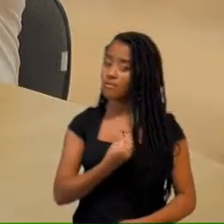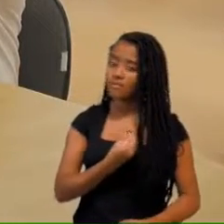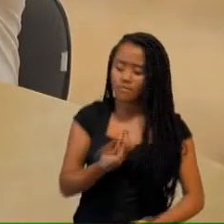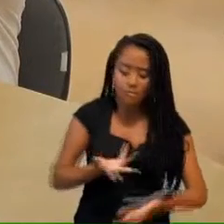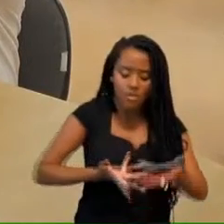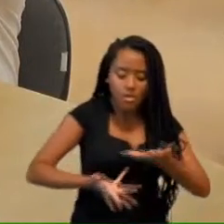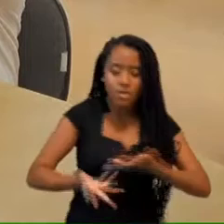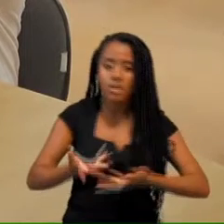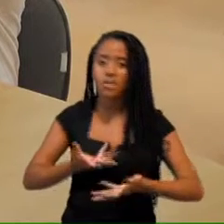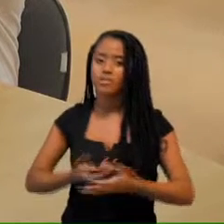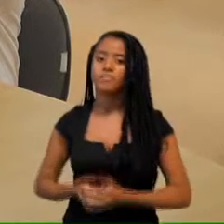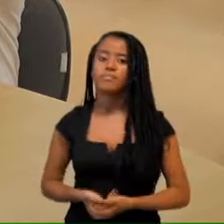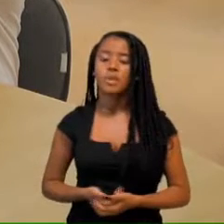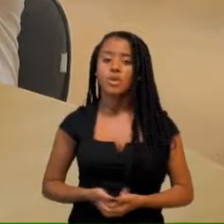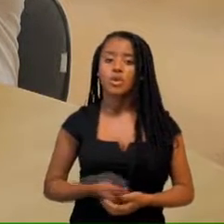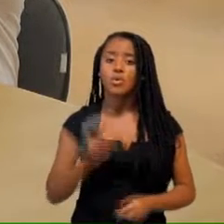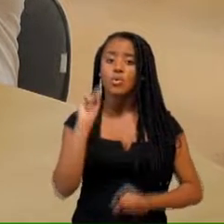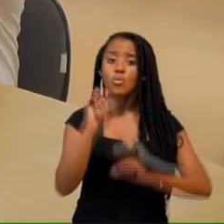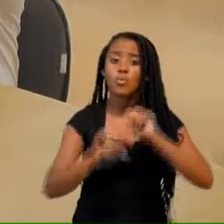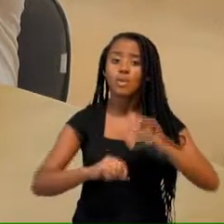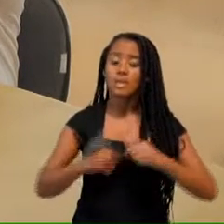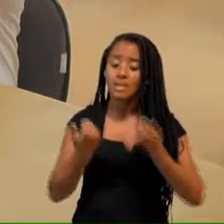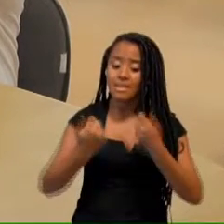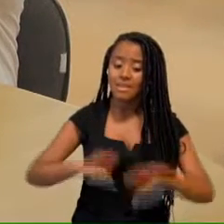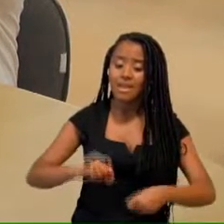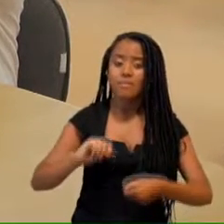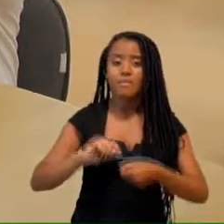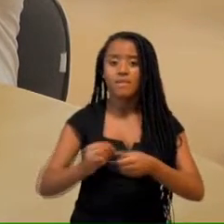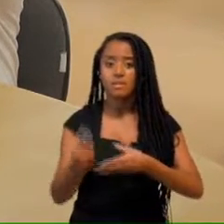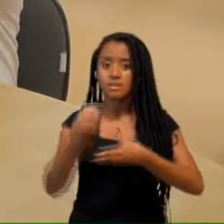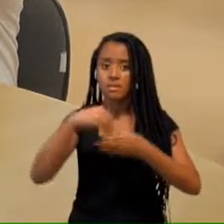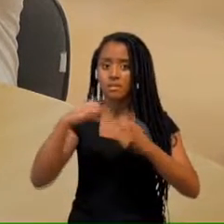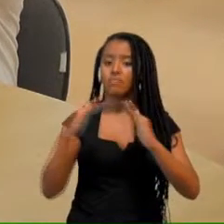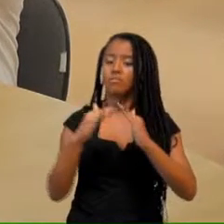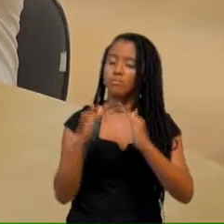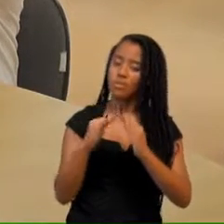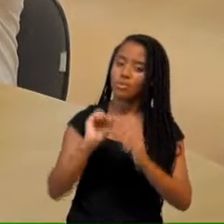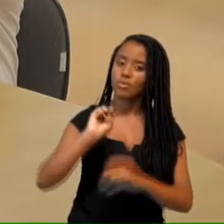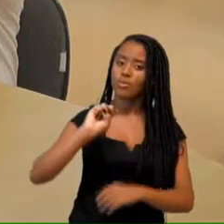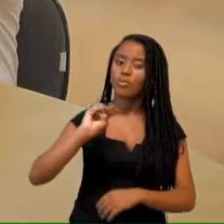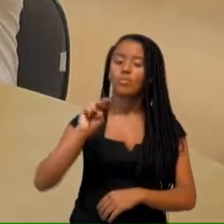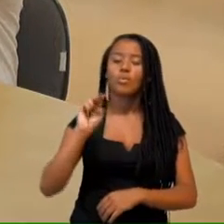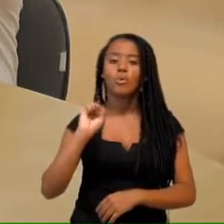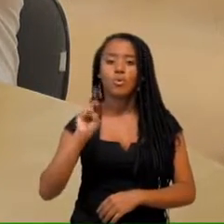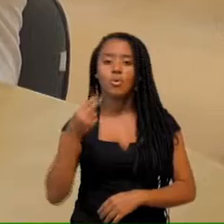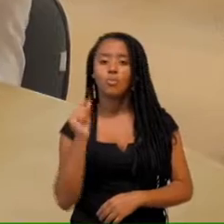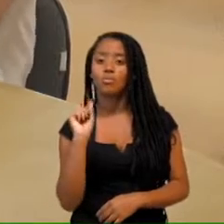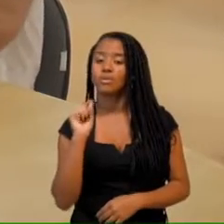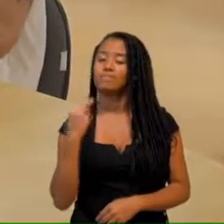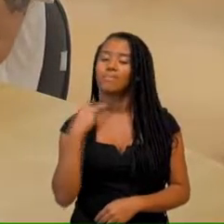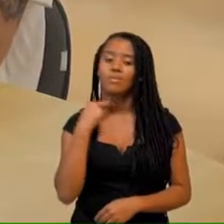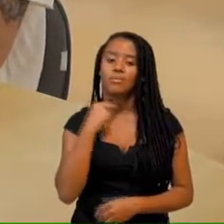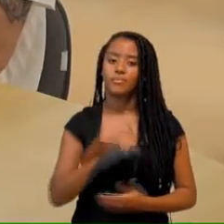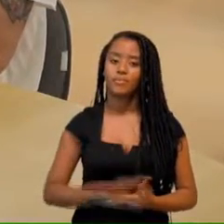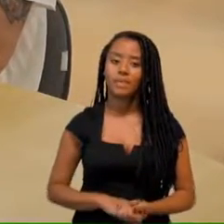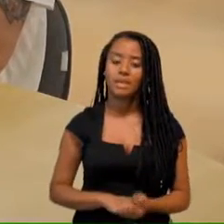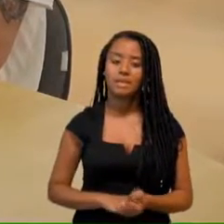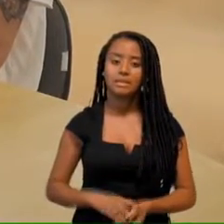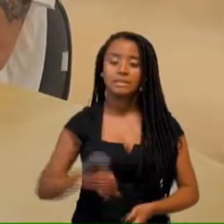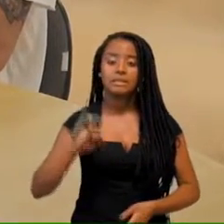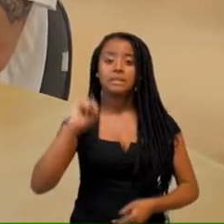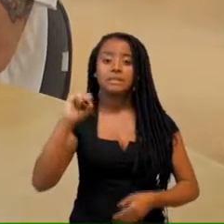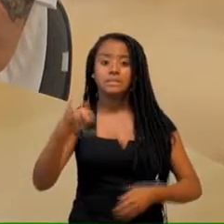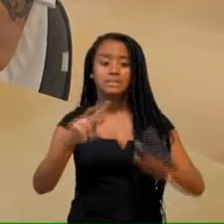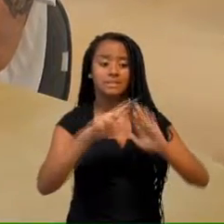regras dentro da moradia do que pode ser feito do que não pode ser feito que tá previsto no Regimento e se alguma dessas regras forem